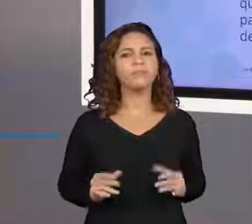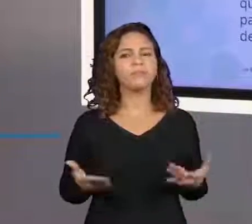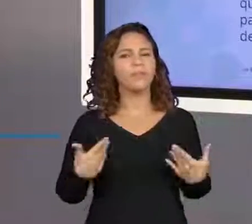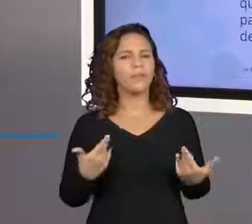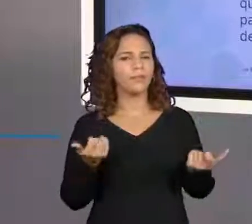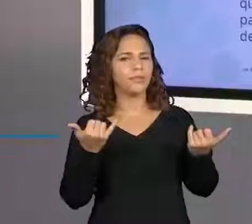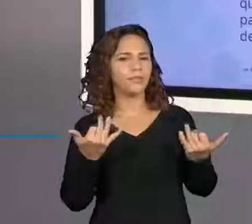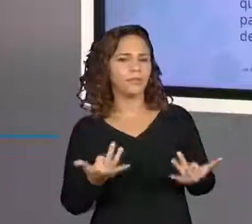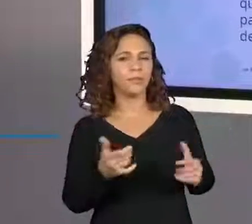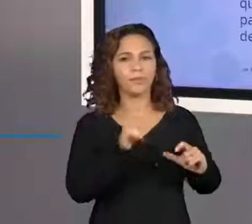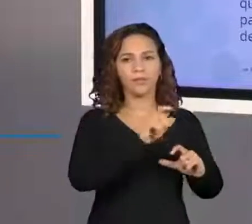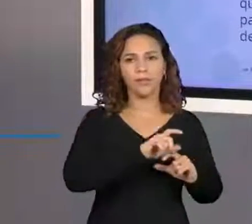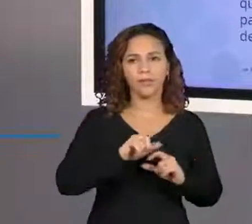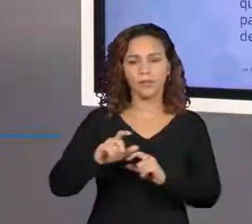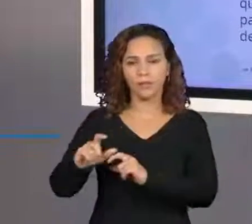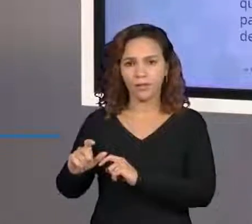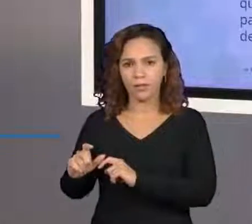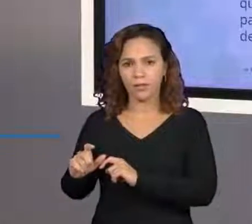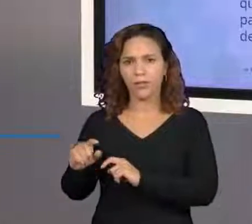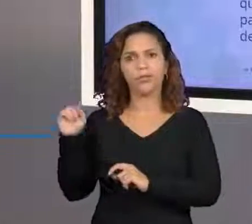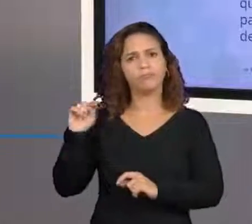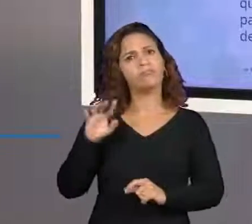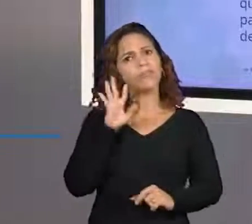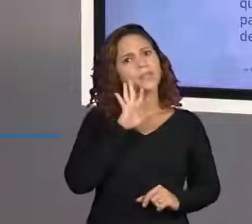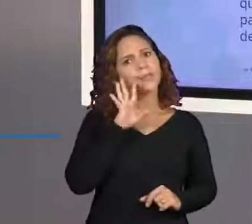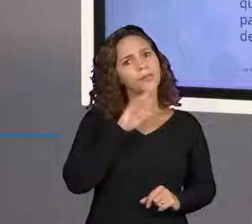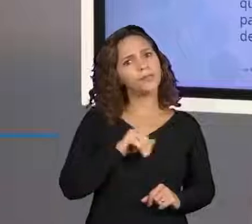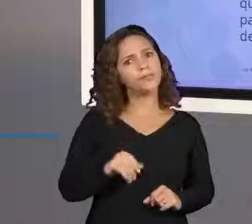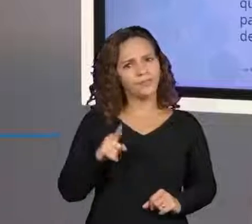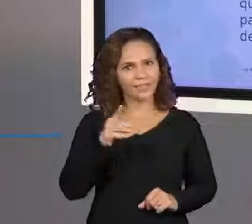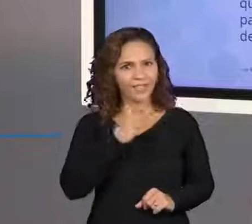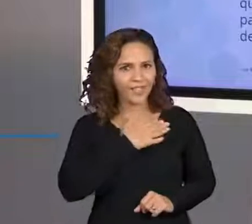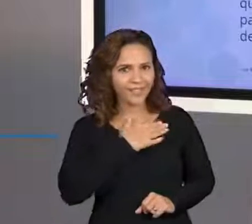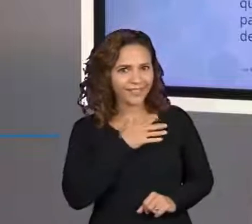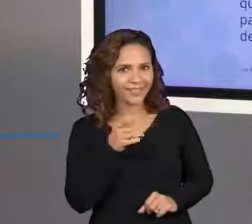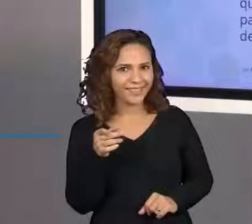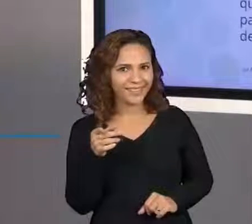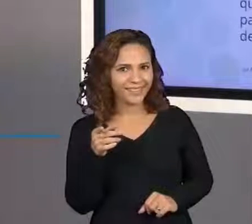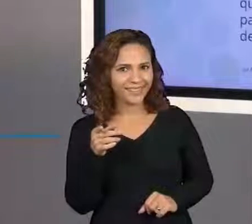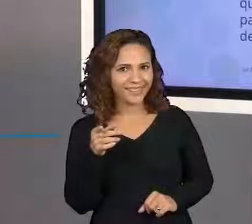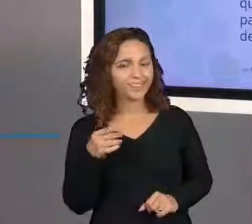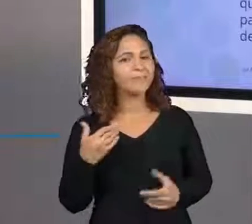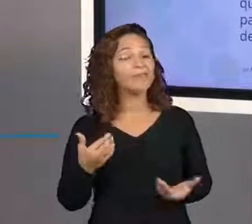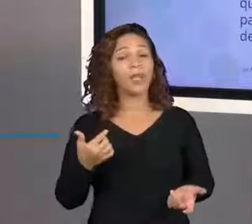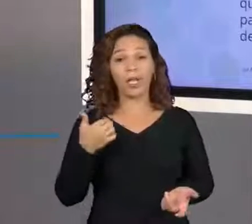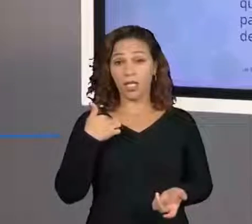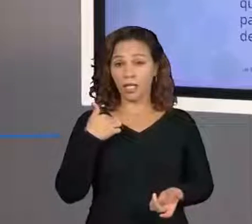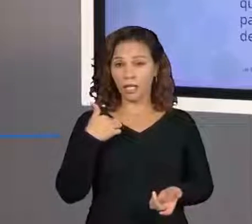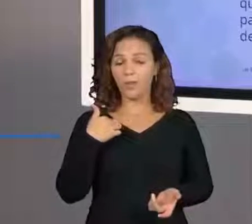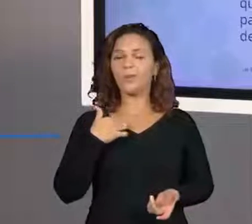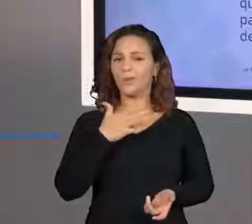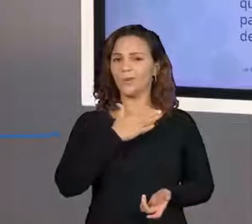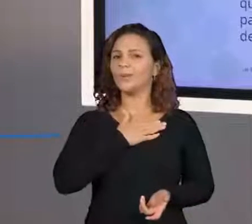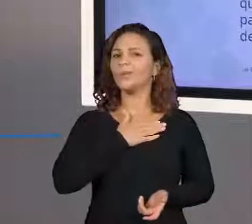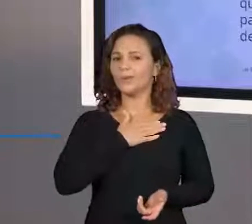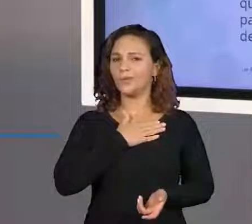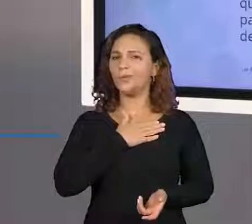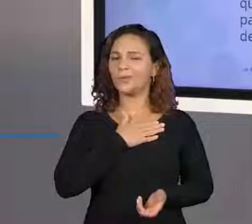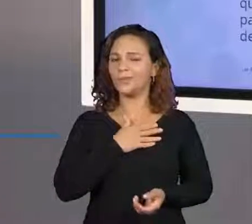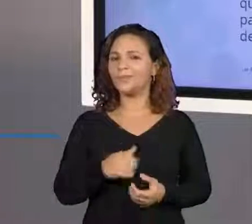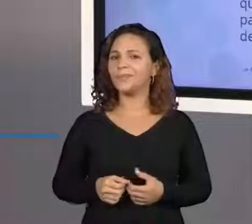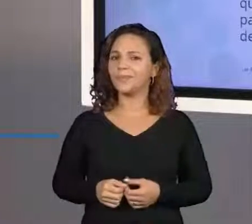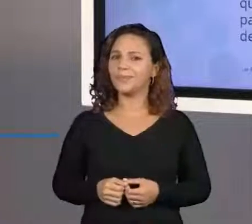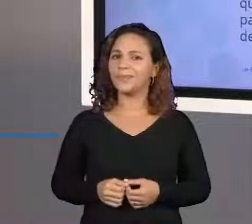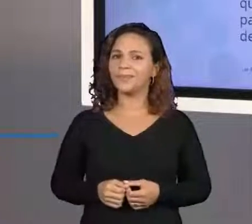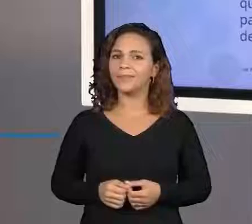em quadrinhos e histórias em quadrinhos é muito legal, né? Você também gosta de histórias em quadrinhos? Eu particularmente gosto bastante.